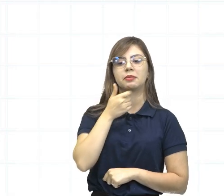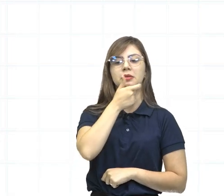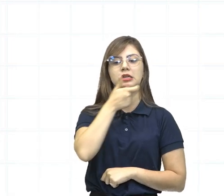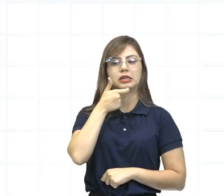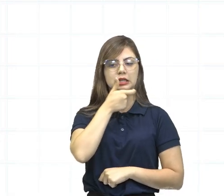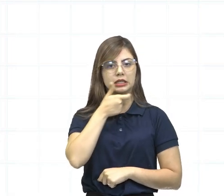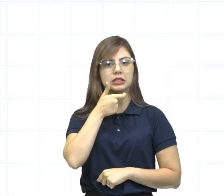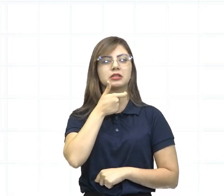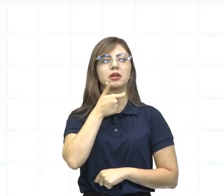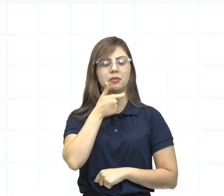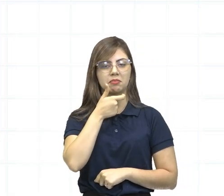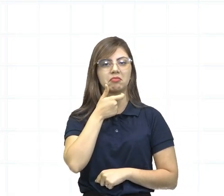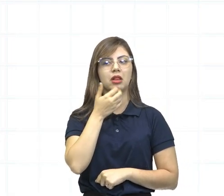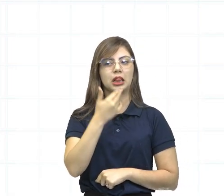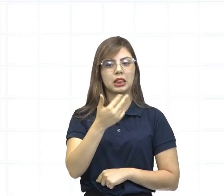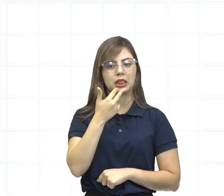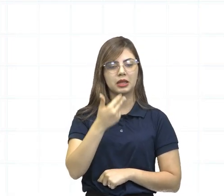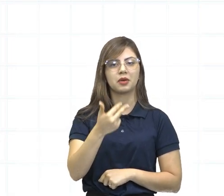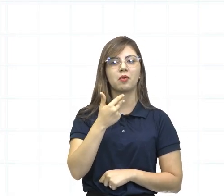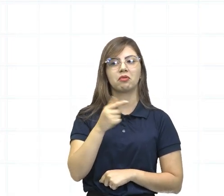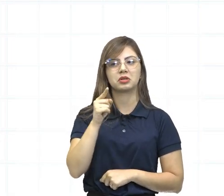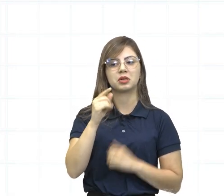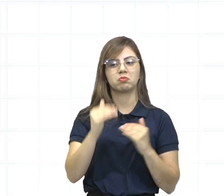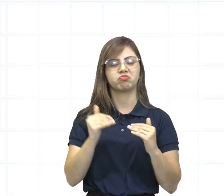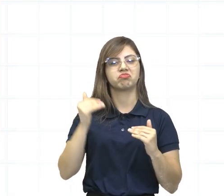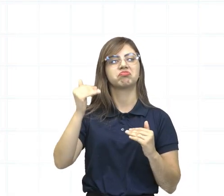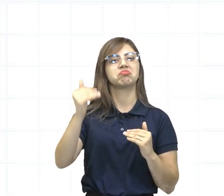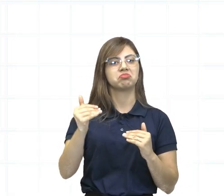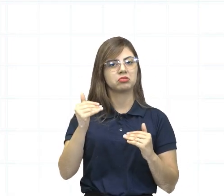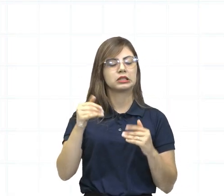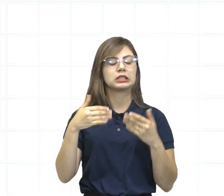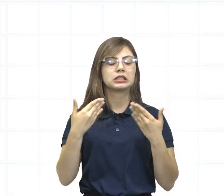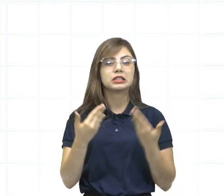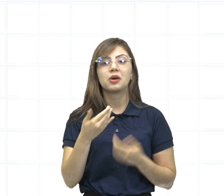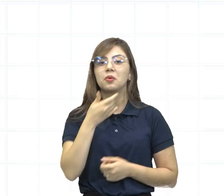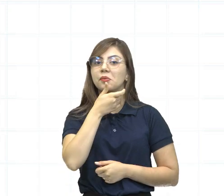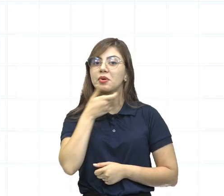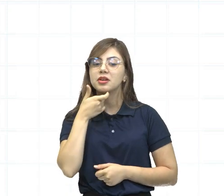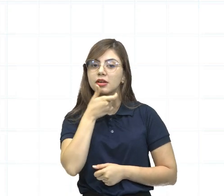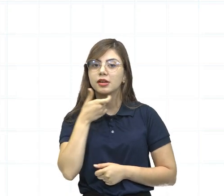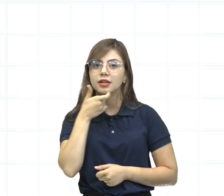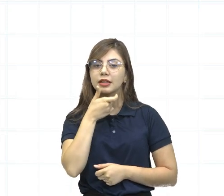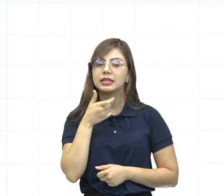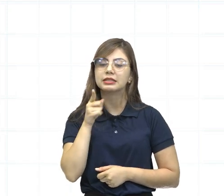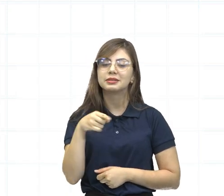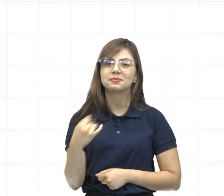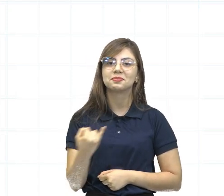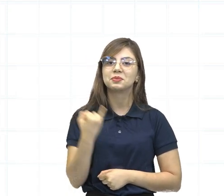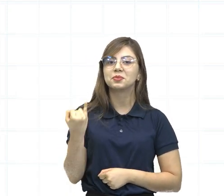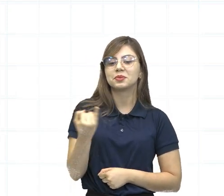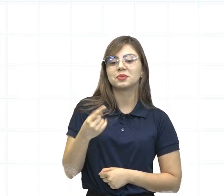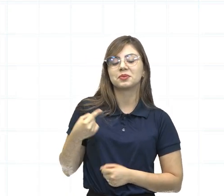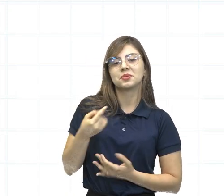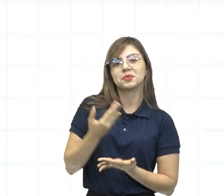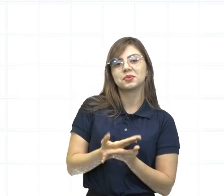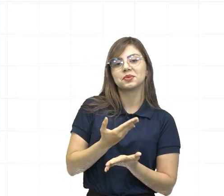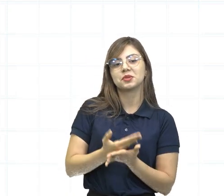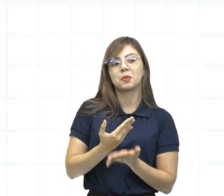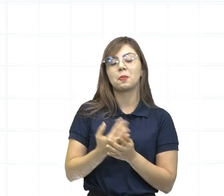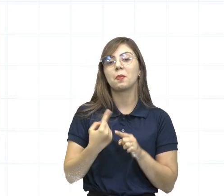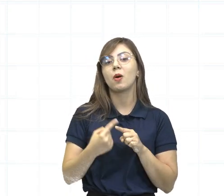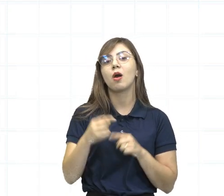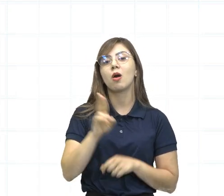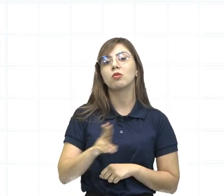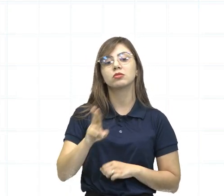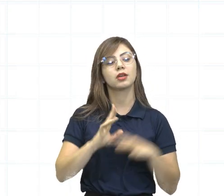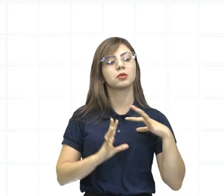acordo com a língua que você tem, que você possui. Então, a língua inglesa ela é uma língua-chave, ela é utilizada no mundo